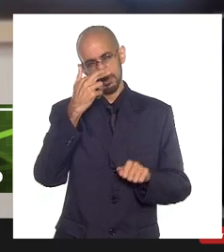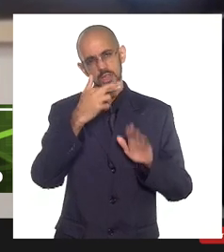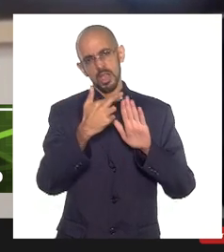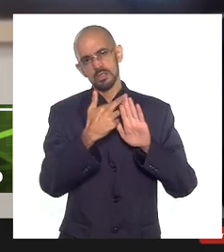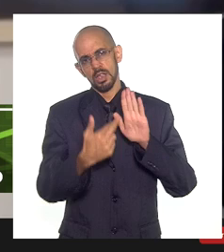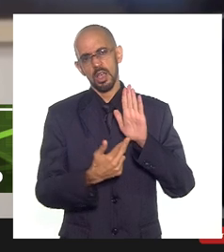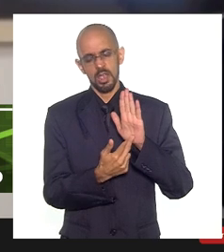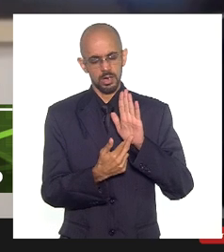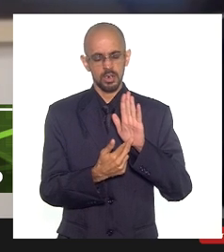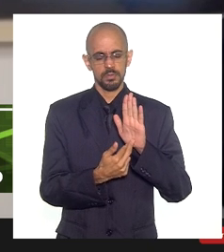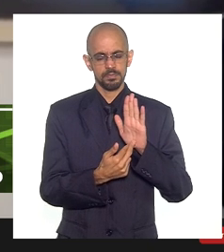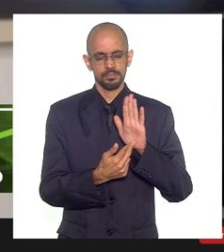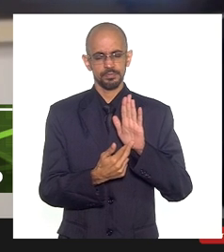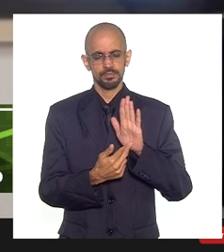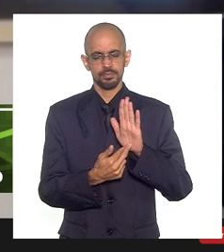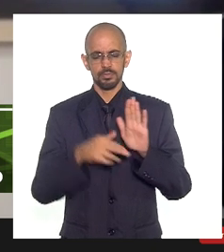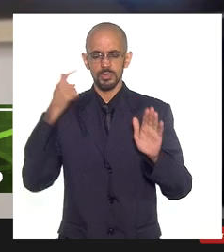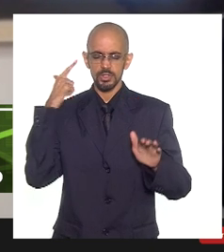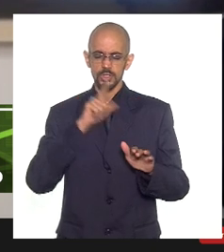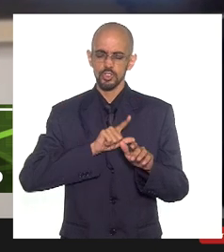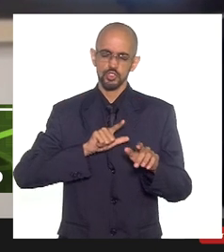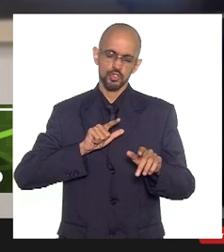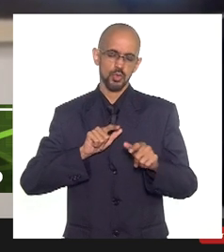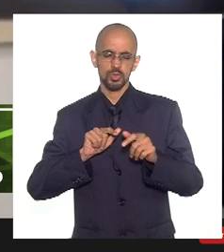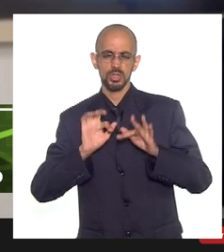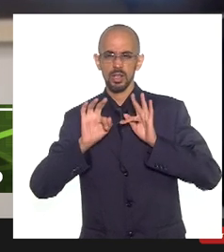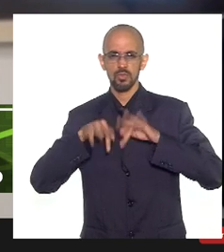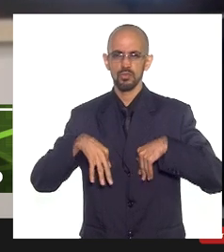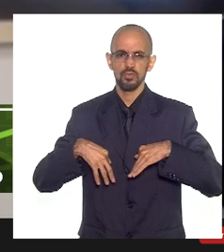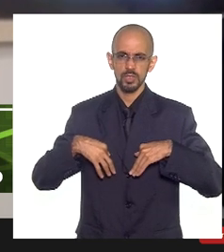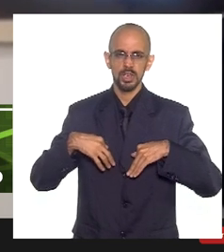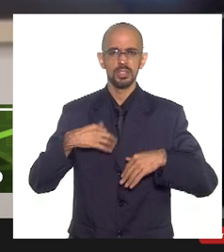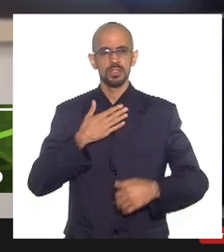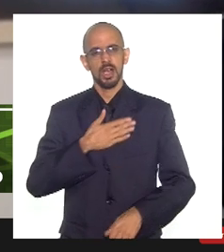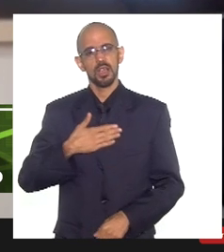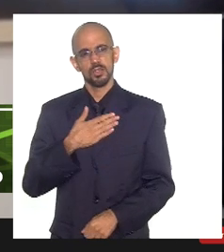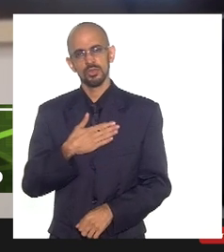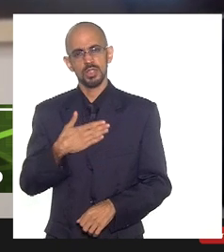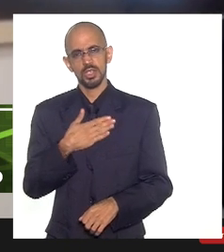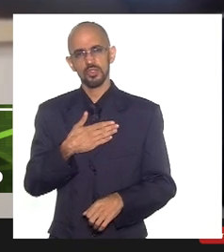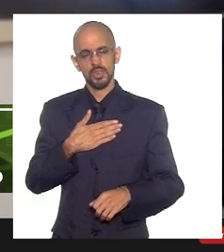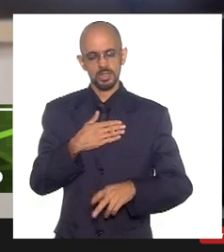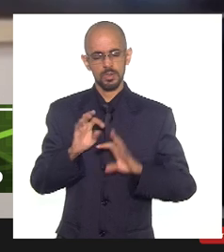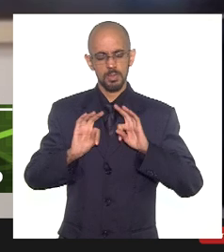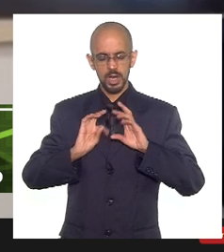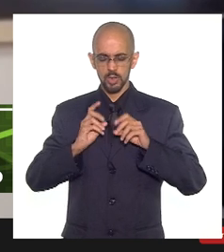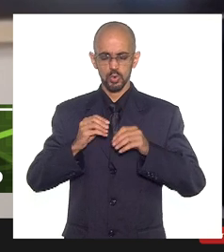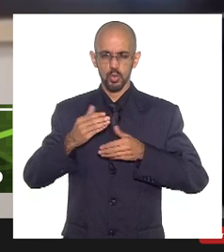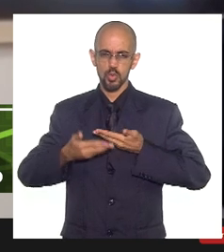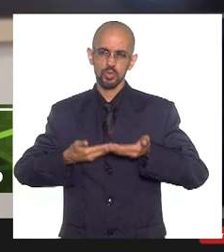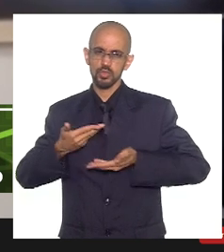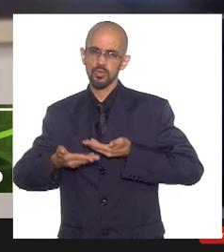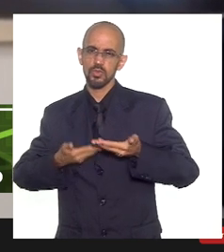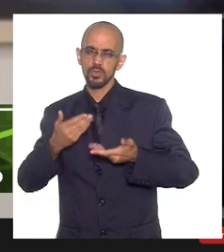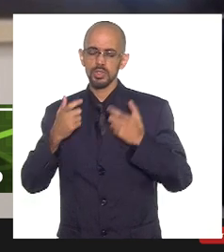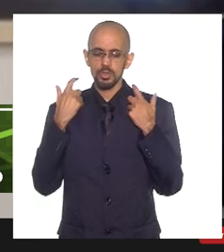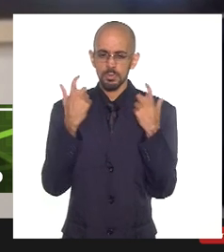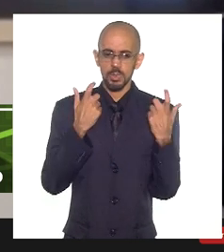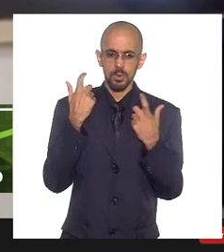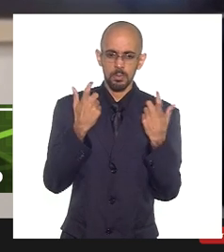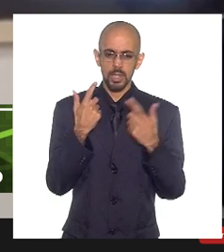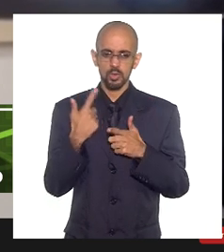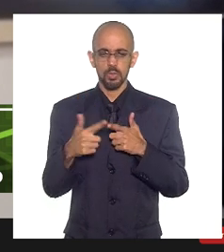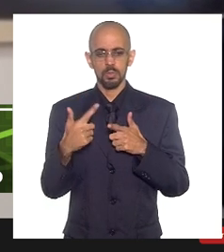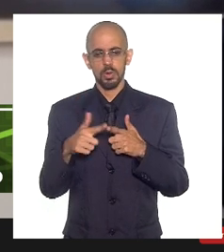ter um desfecho satisfatório para todos os envolvidos e preocupados com o